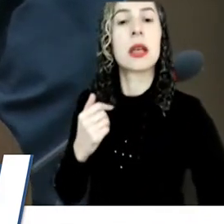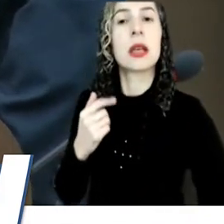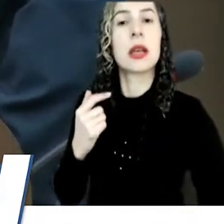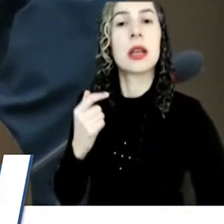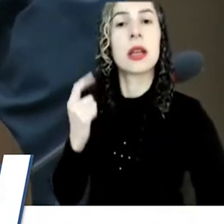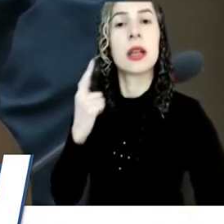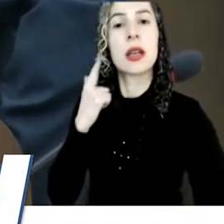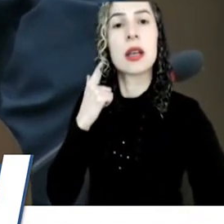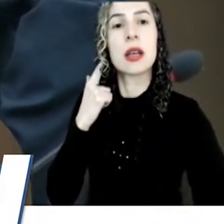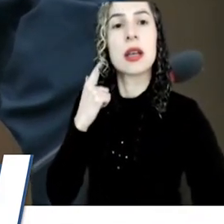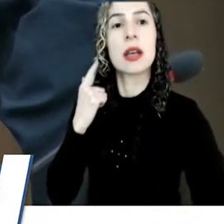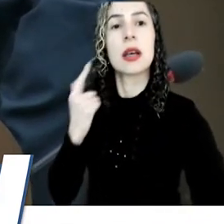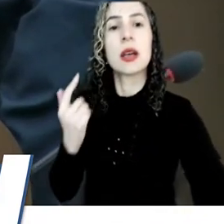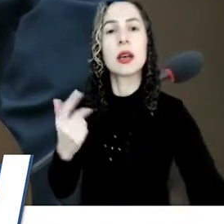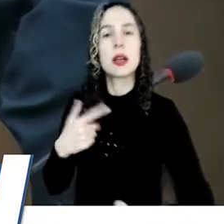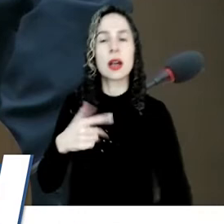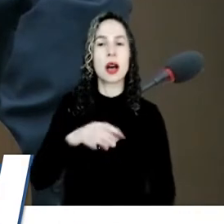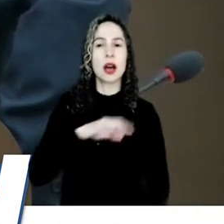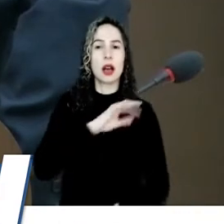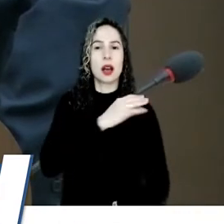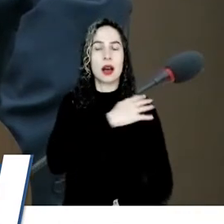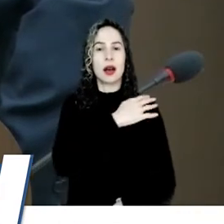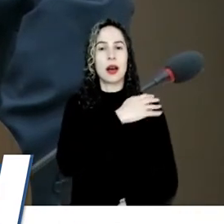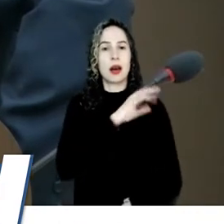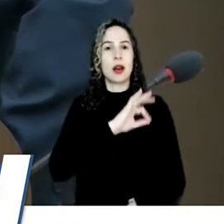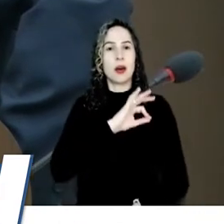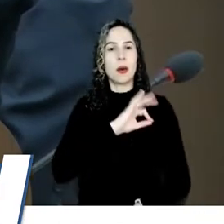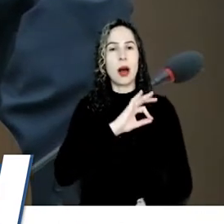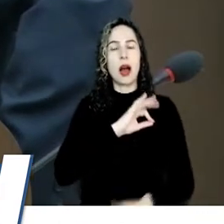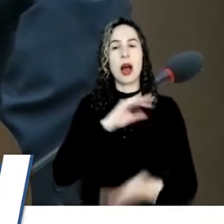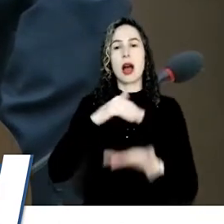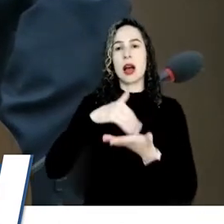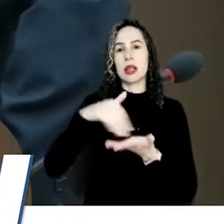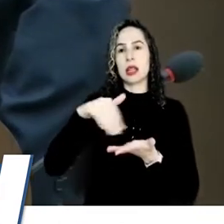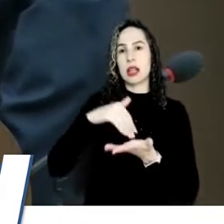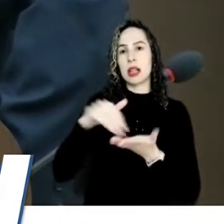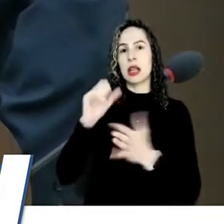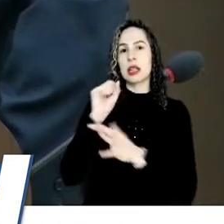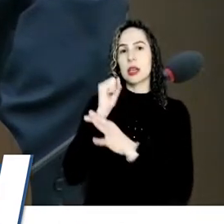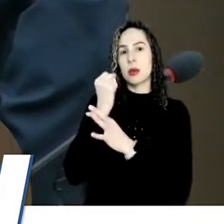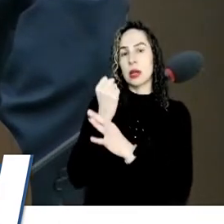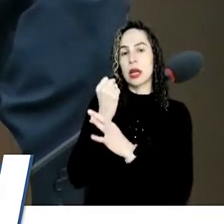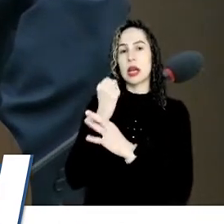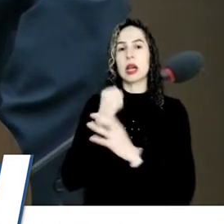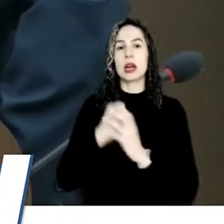a questão aqui da Guarda Civil, a questão da Secretaria de Segurança